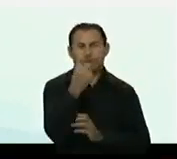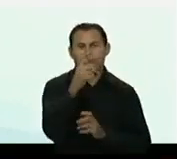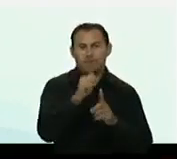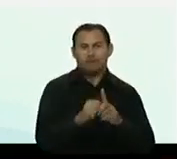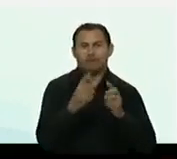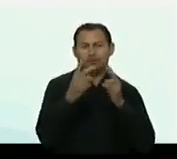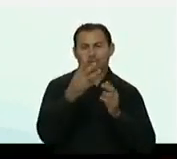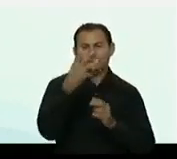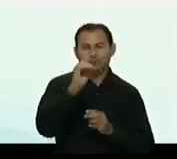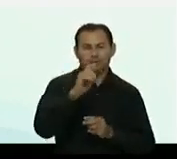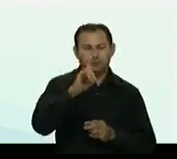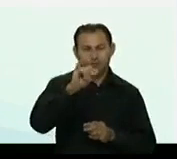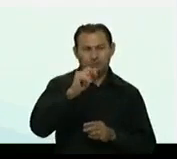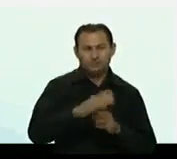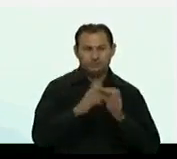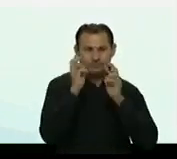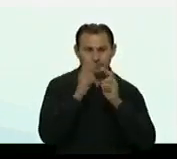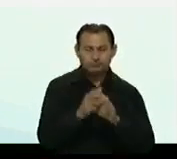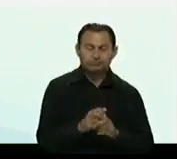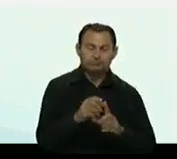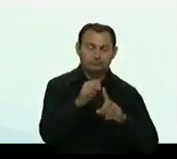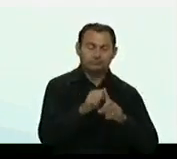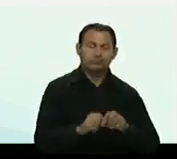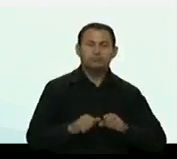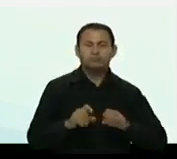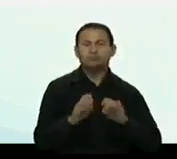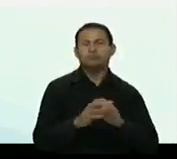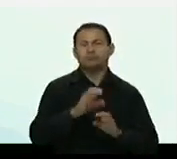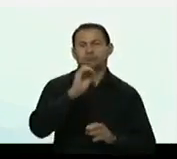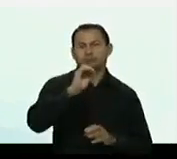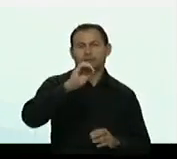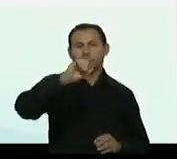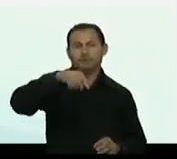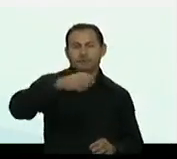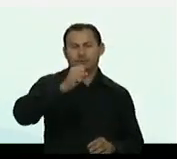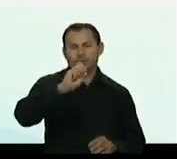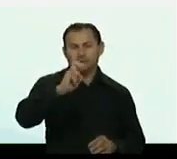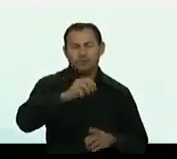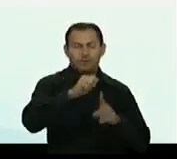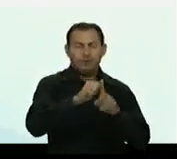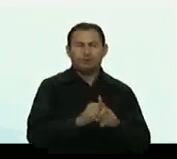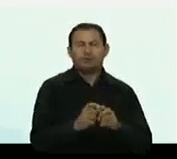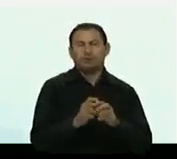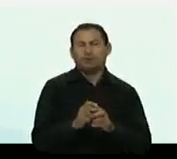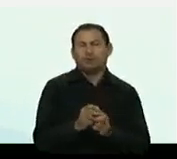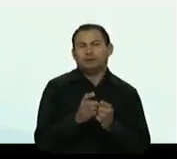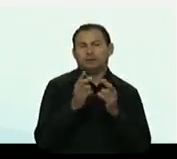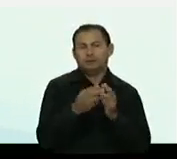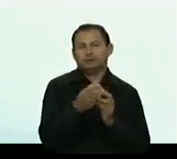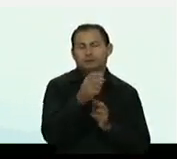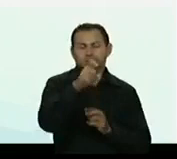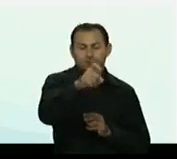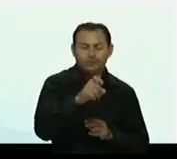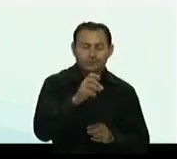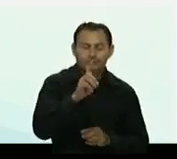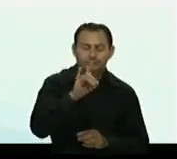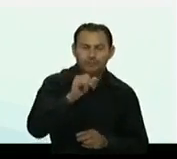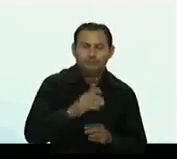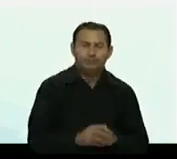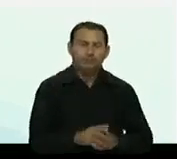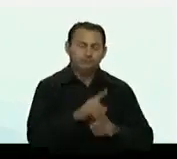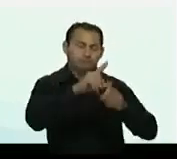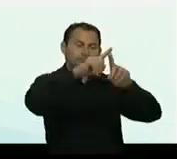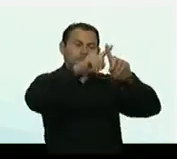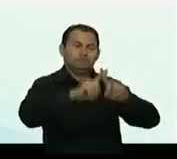igual a 30 dias, isso considerando um mês comercial, 0,85 meses vai ser x dias. Multiplicando o